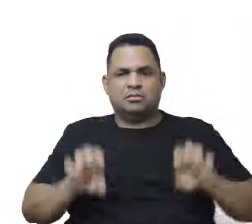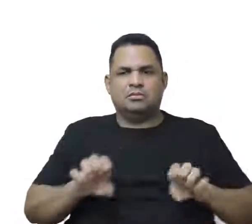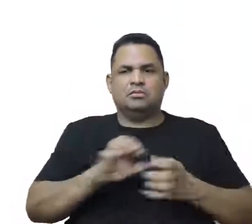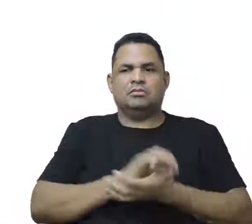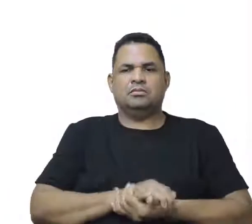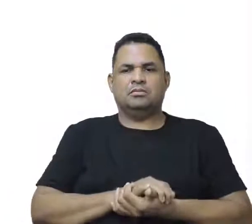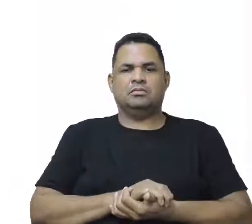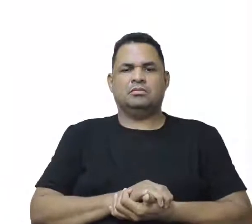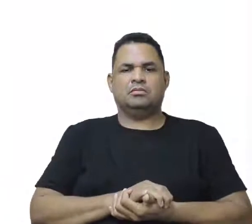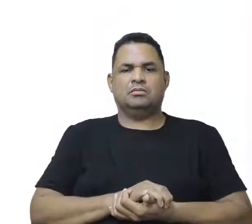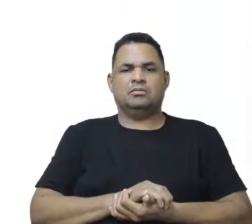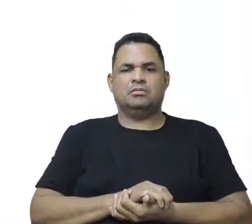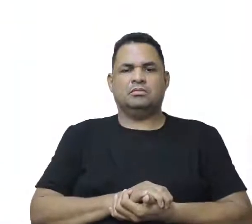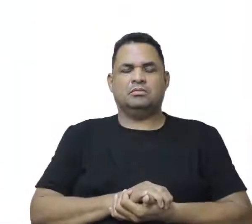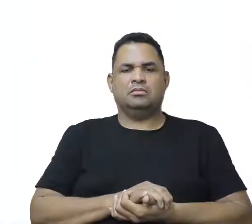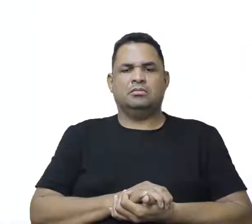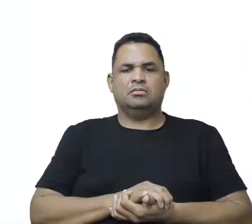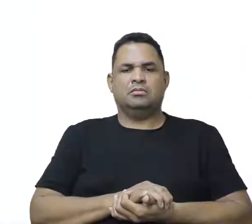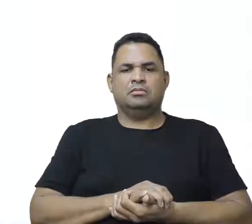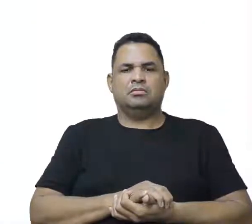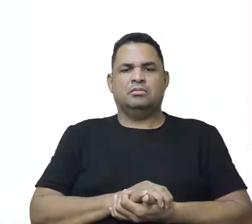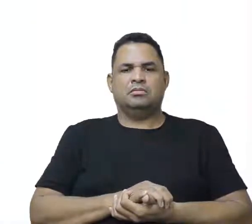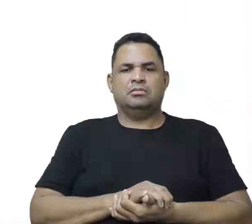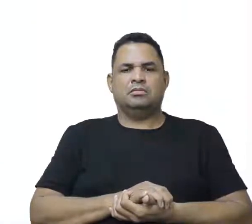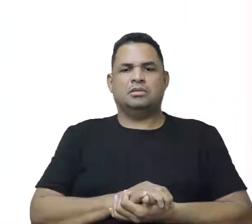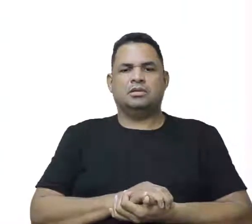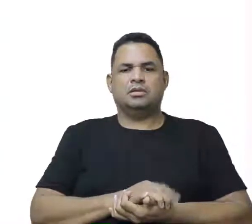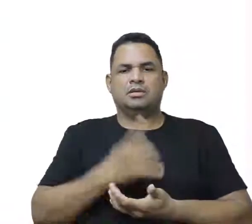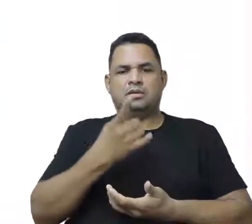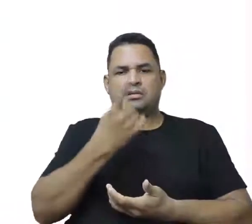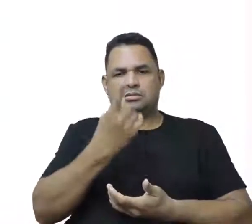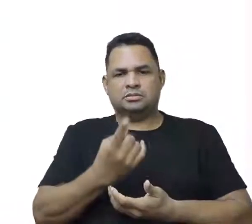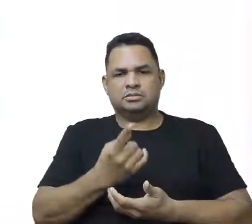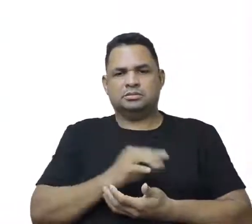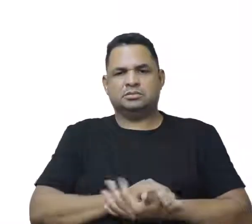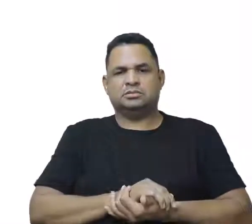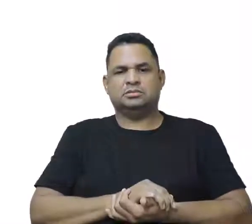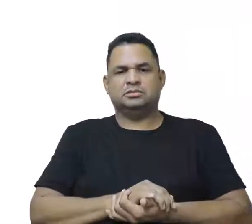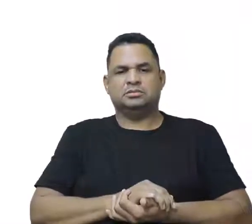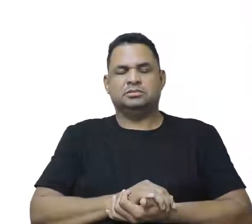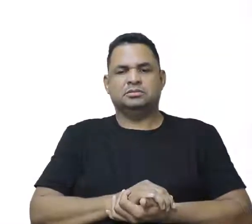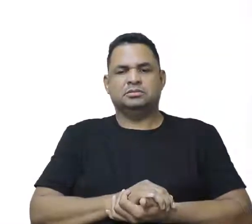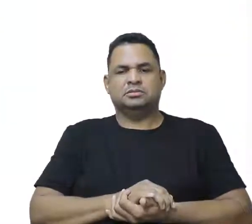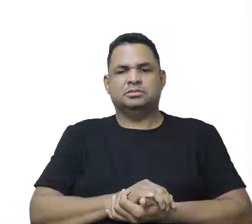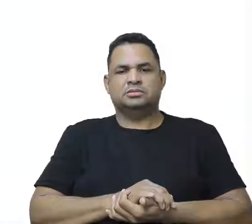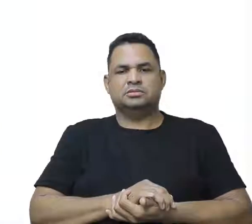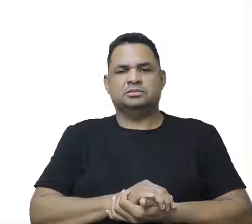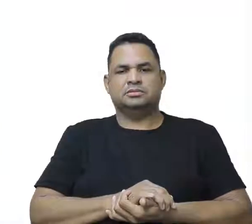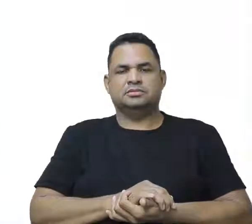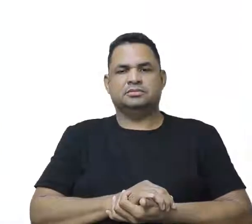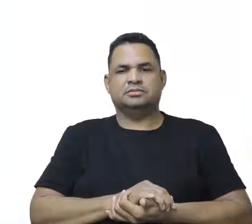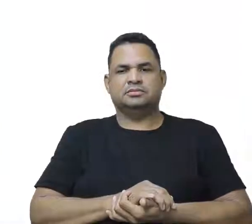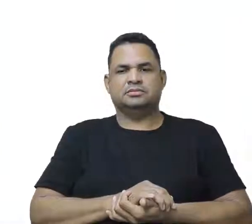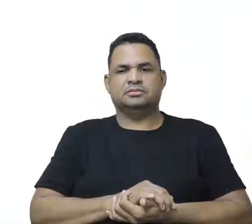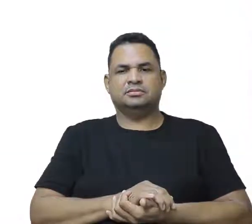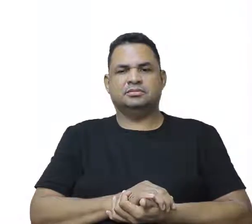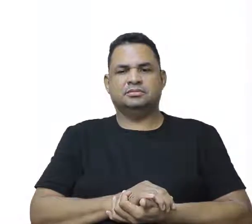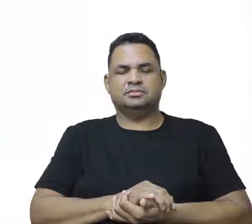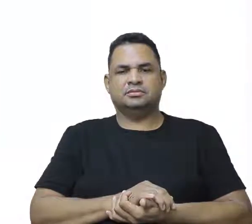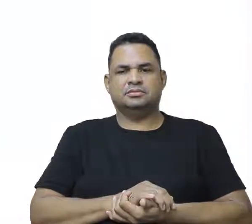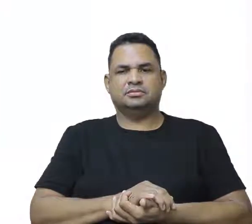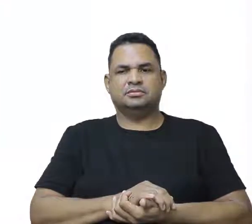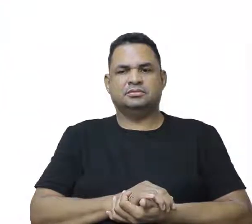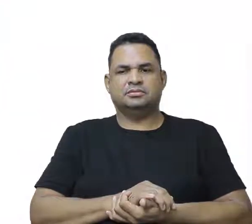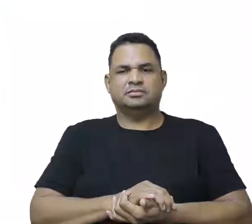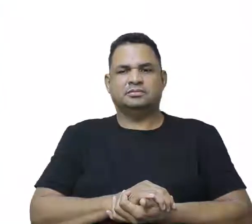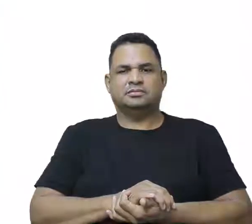lá. Nós temos aqui o nosso logo. Não pisca, agora vai Enem, né, professora? Agora vai. Agora vem aqui